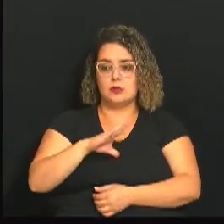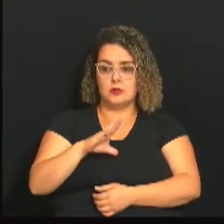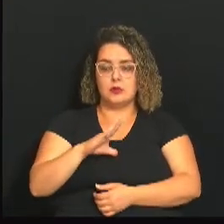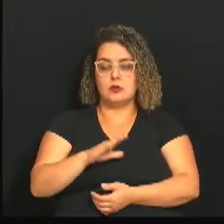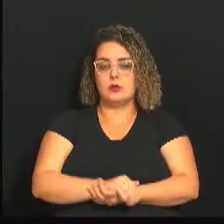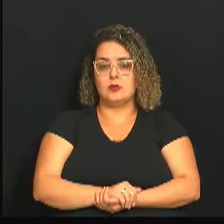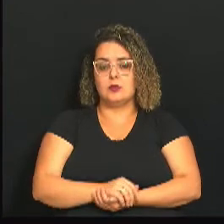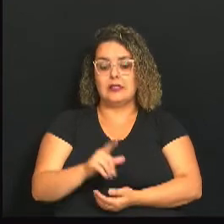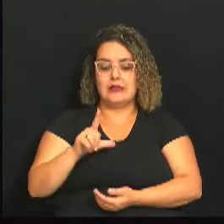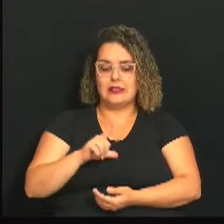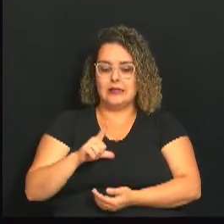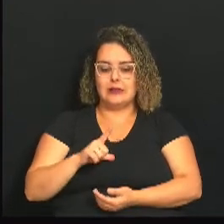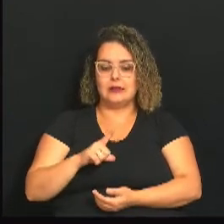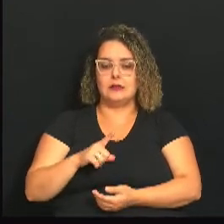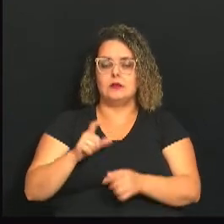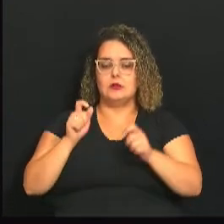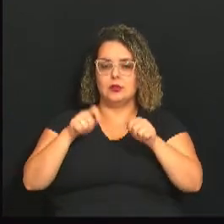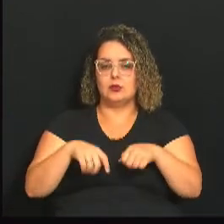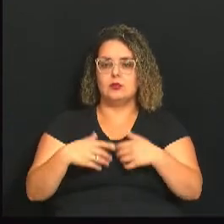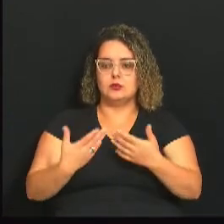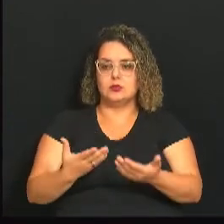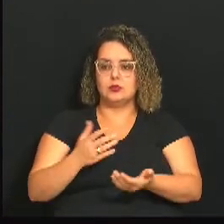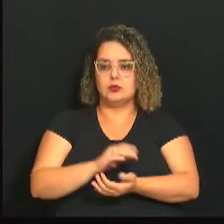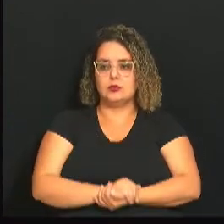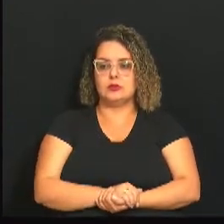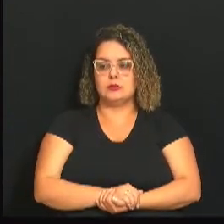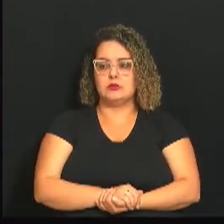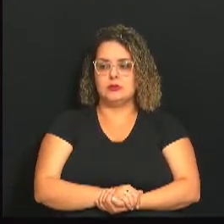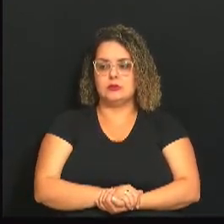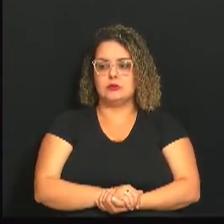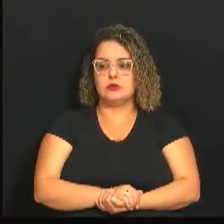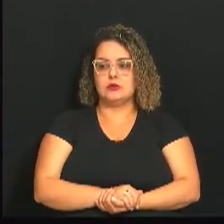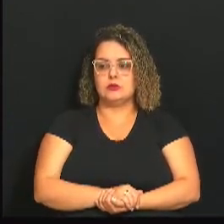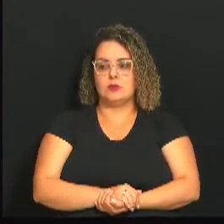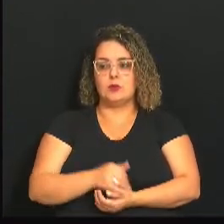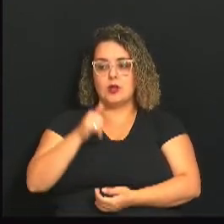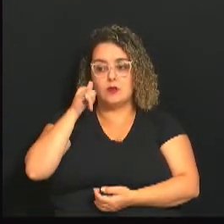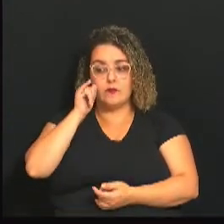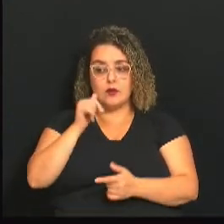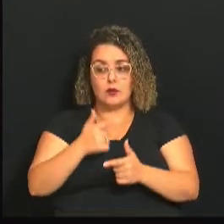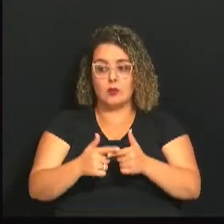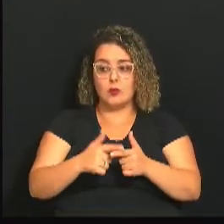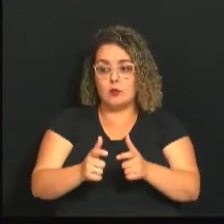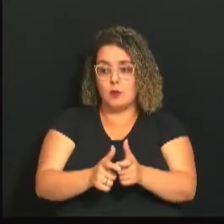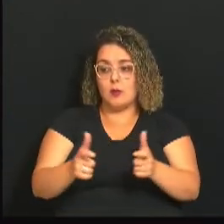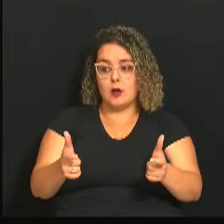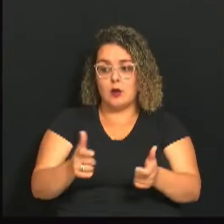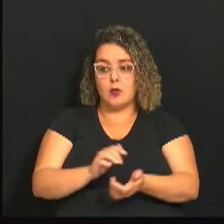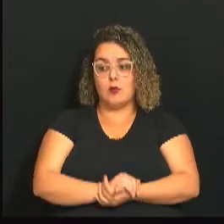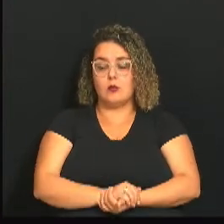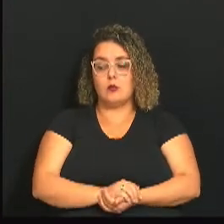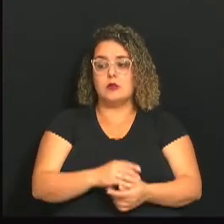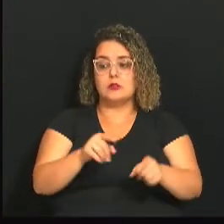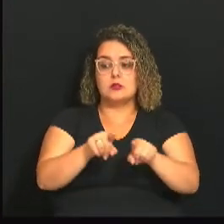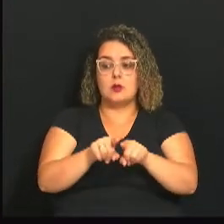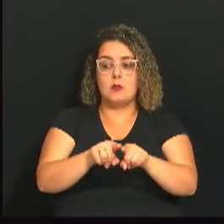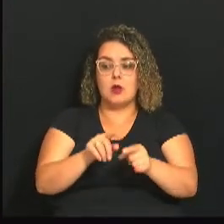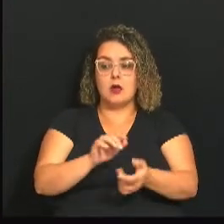condições não só de se prevenir, né, do ponto de vista dessas informações, mas também de